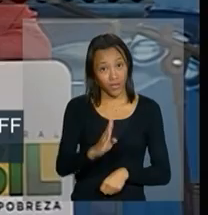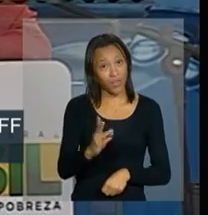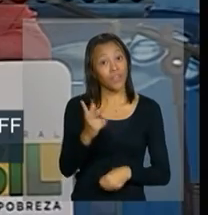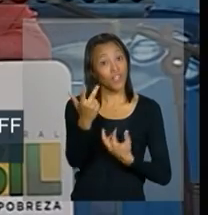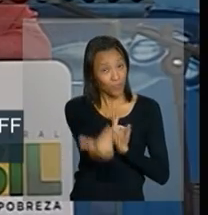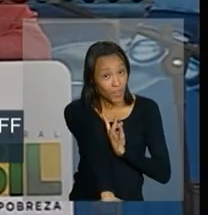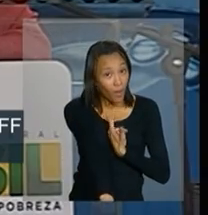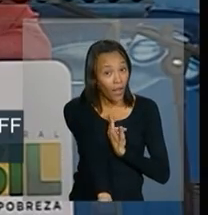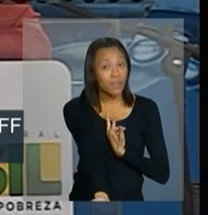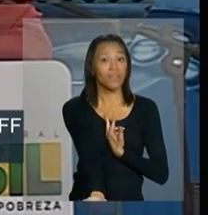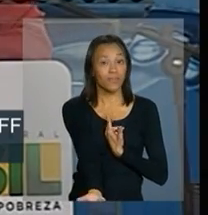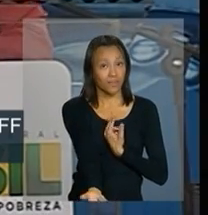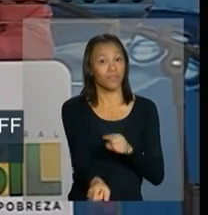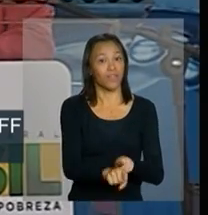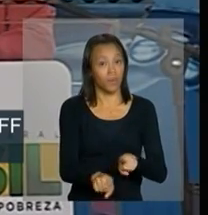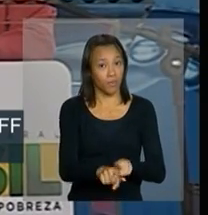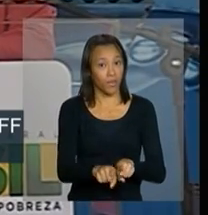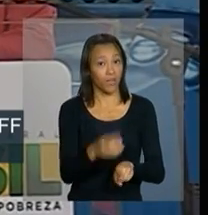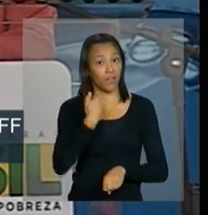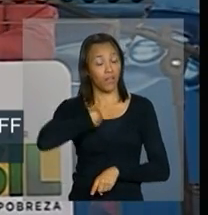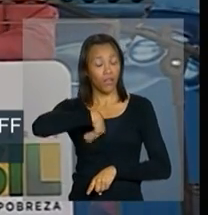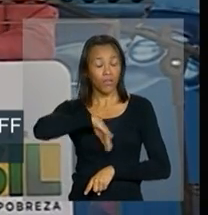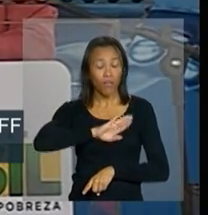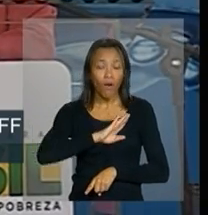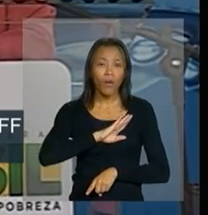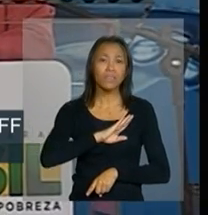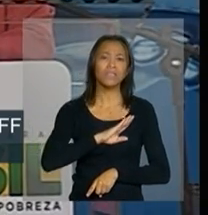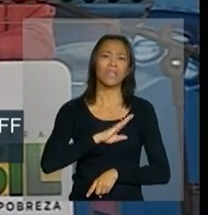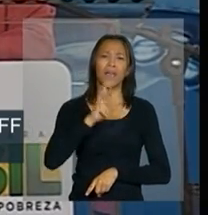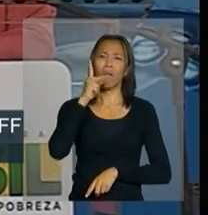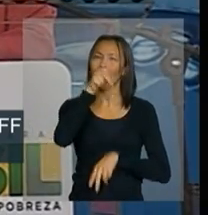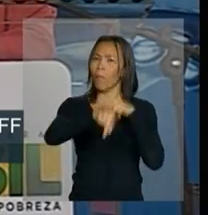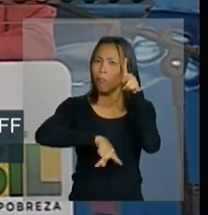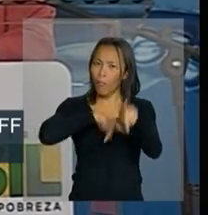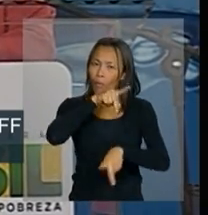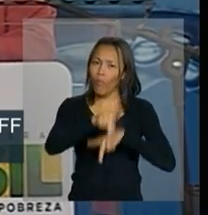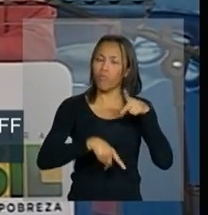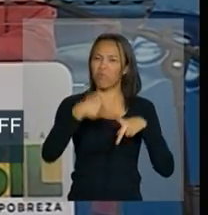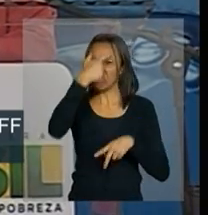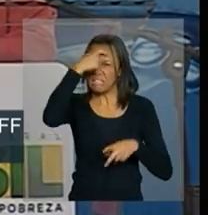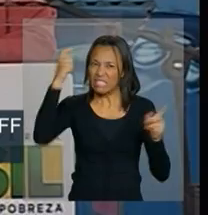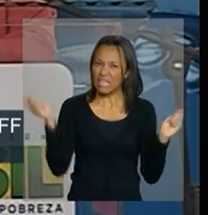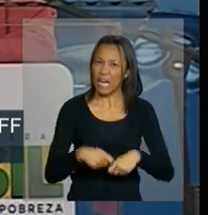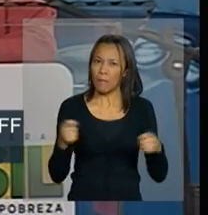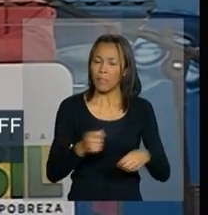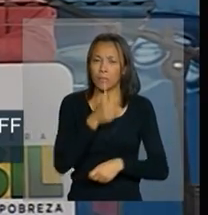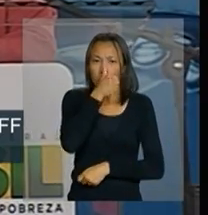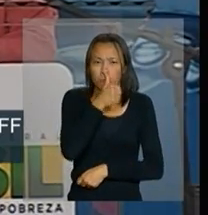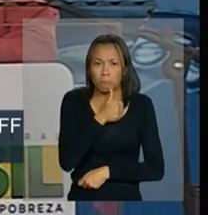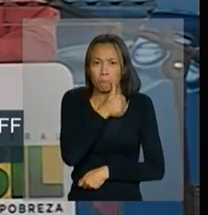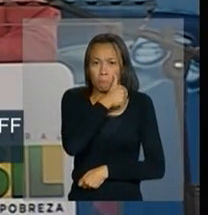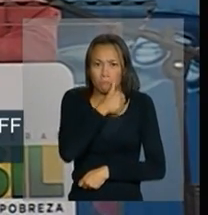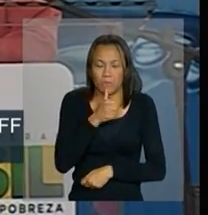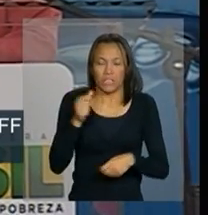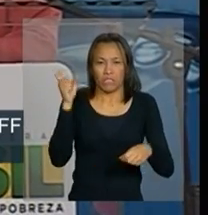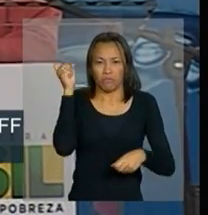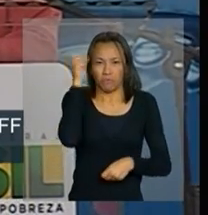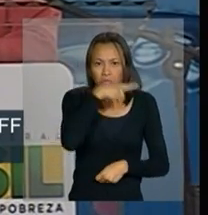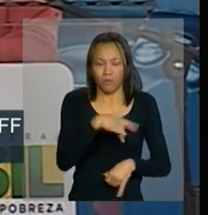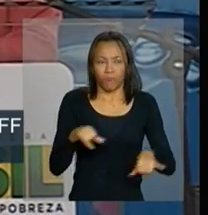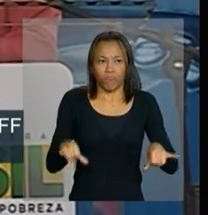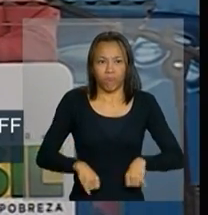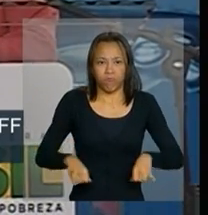assim. A gente é um povo capaz de aguentar a